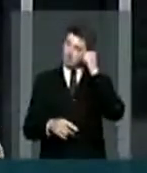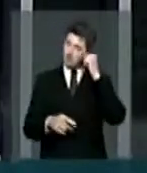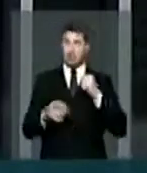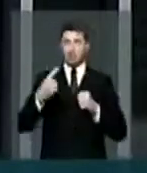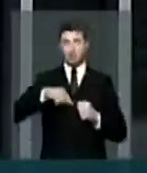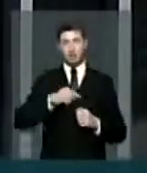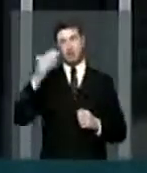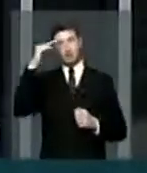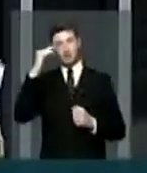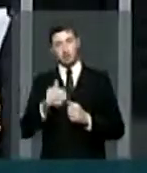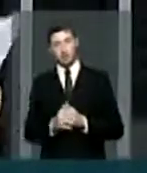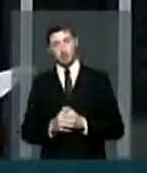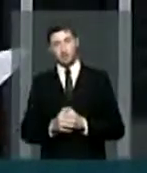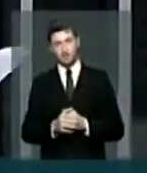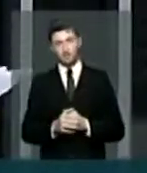entendemos que